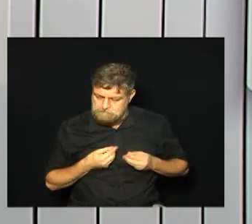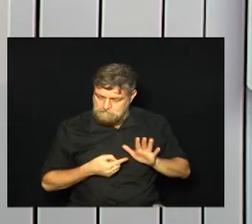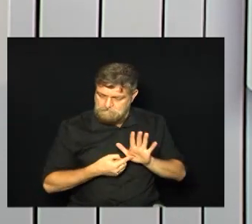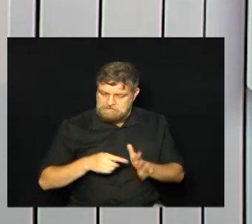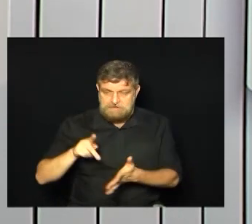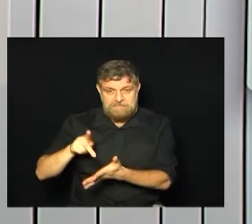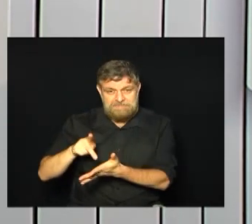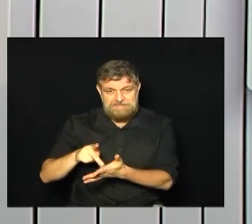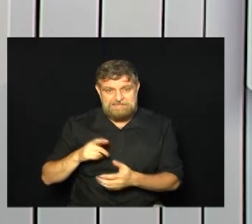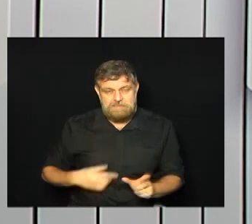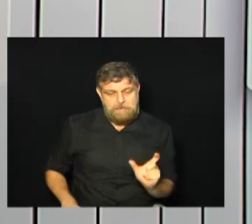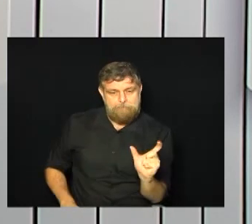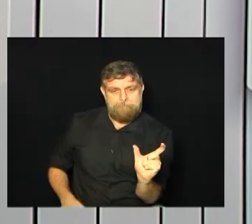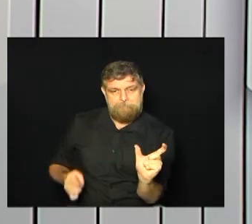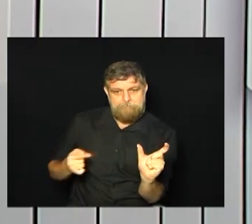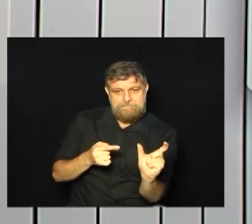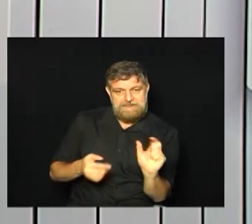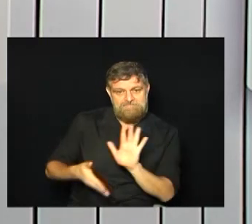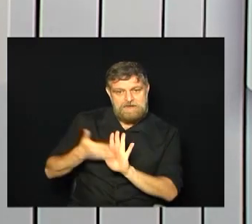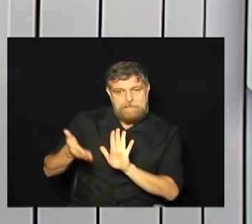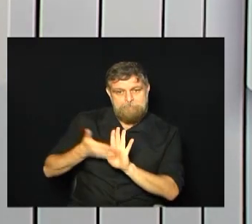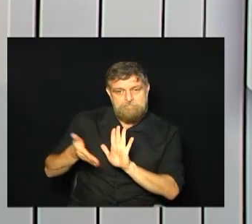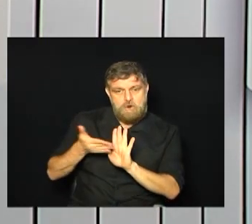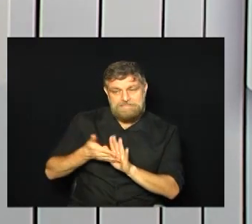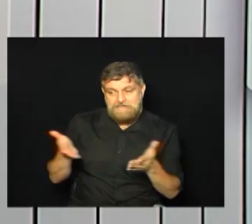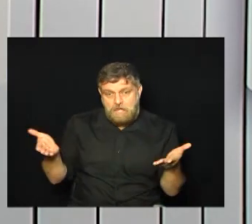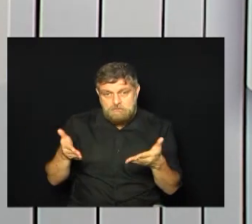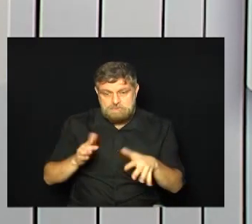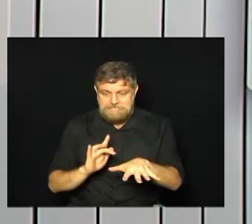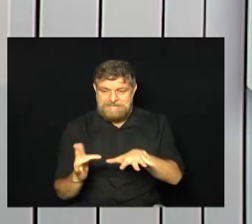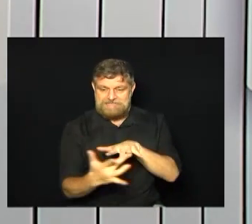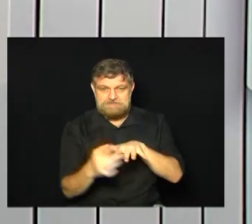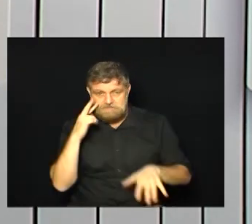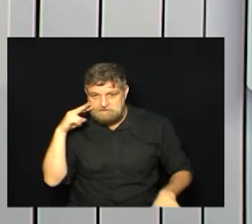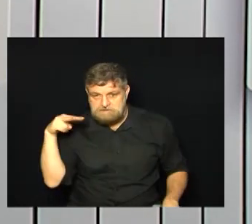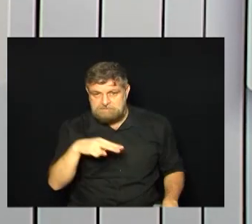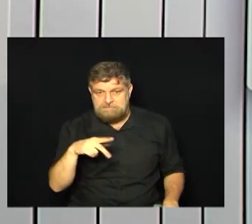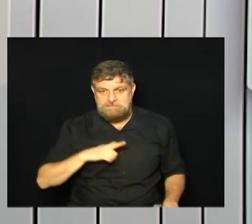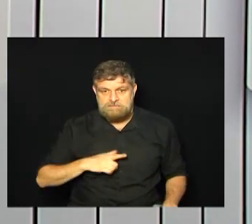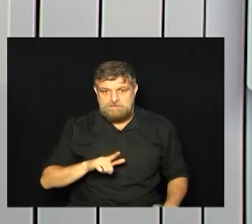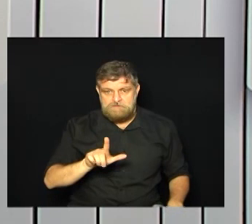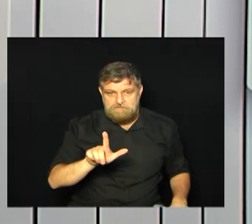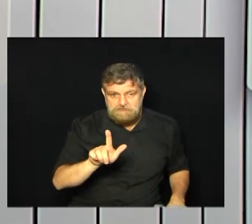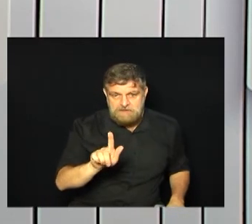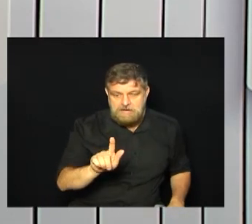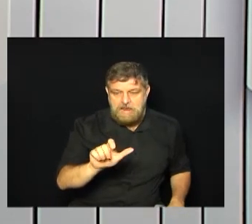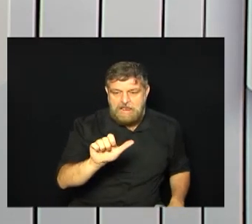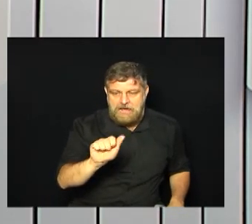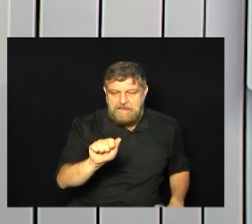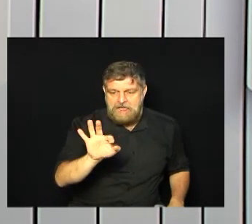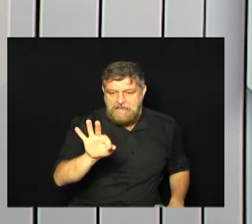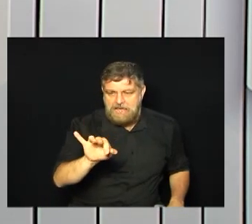realidade? Tem uma palavra, né, da moda hoje que a gente acompanha muito pelas redes sociais, que é gatilho, né? Então alguém vê